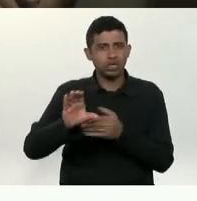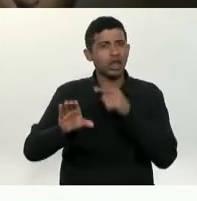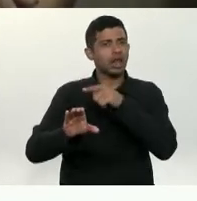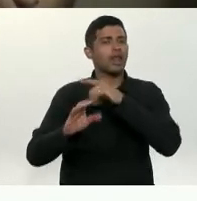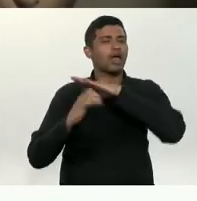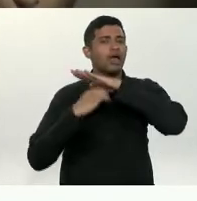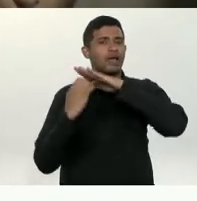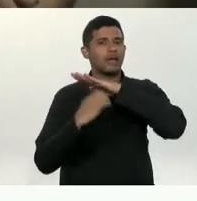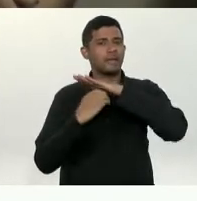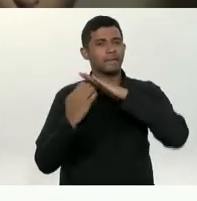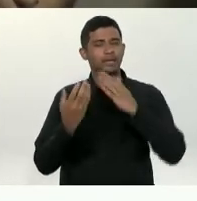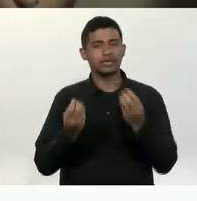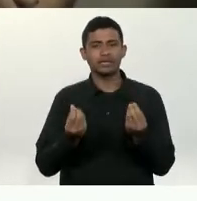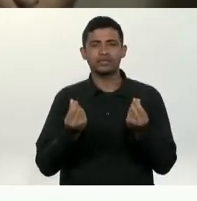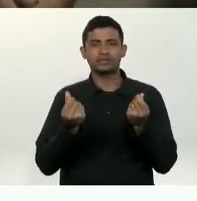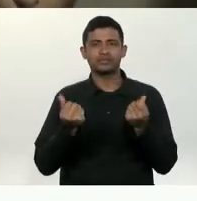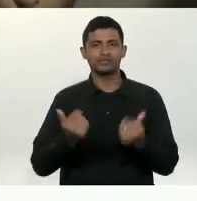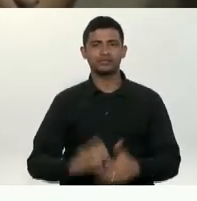vem...